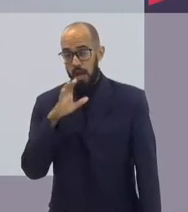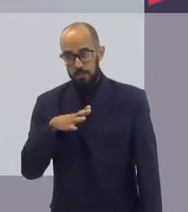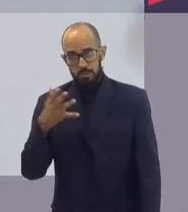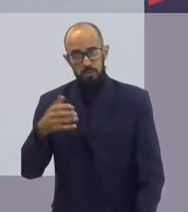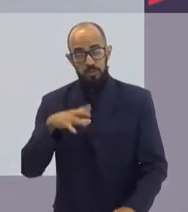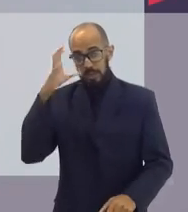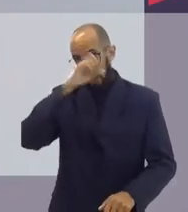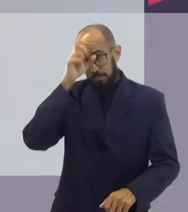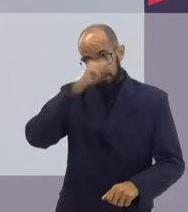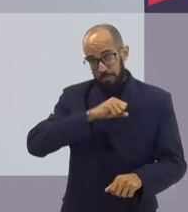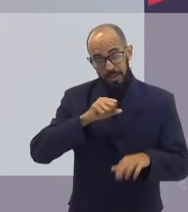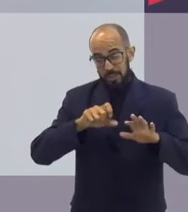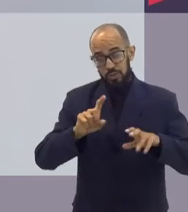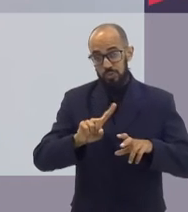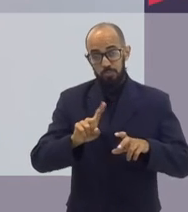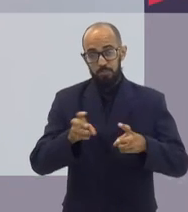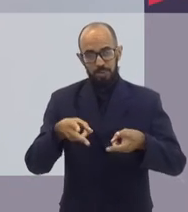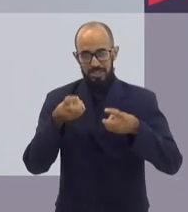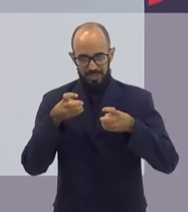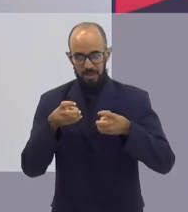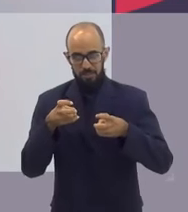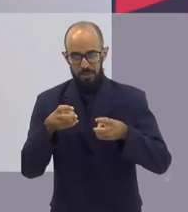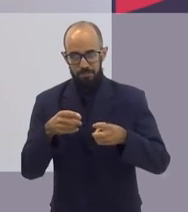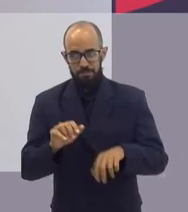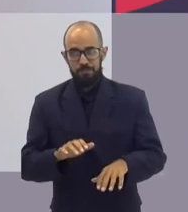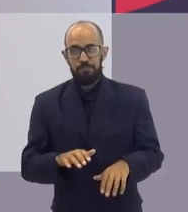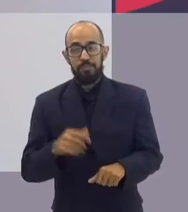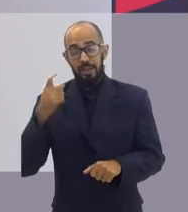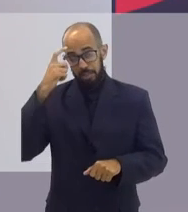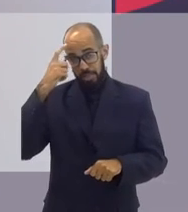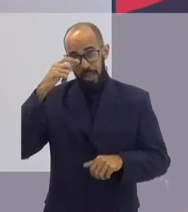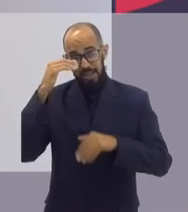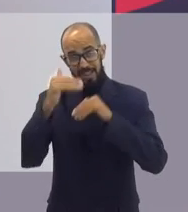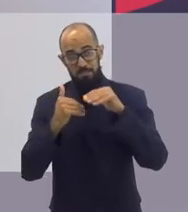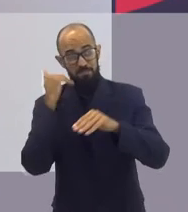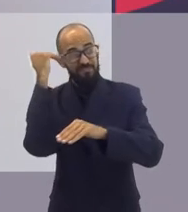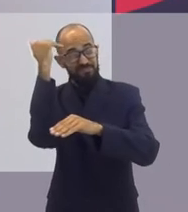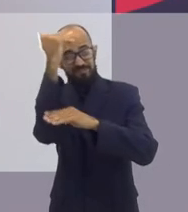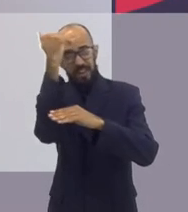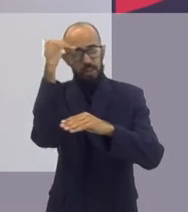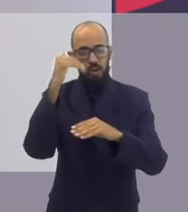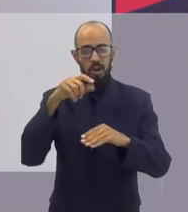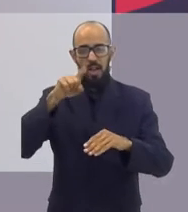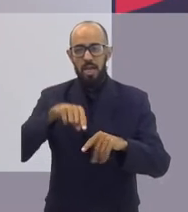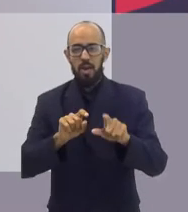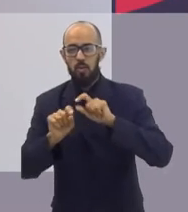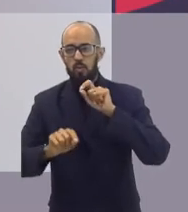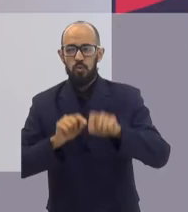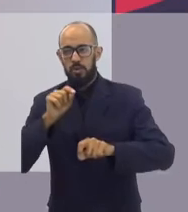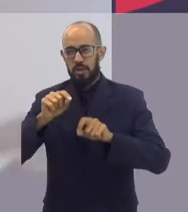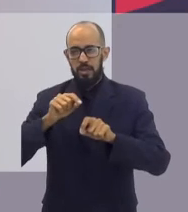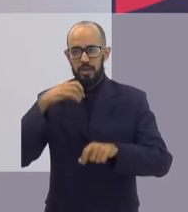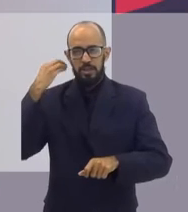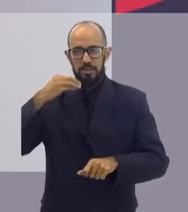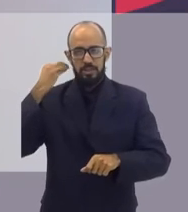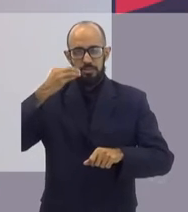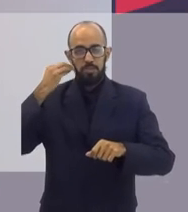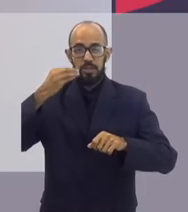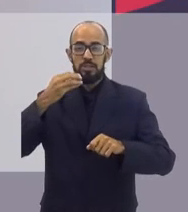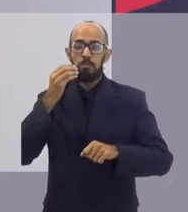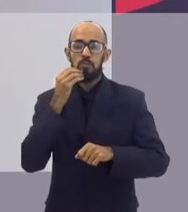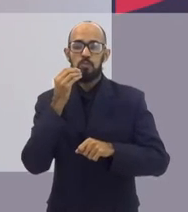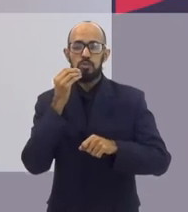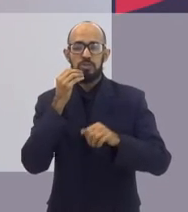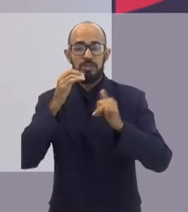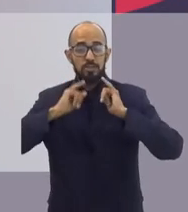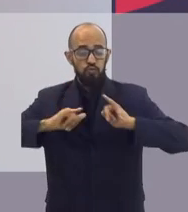Aprendendo sem se dar conta, vamos dizer assim. E a ideia maior foi de que eu queria que essa experiência pudesse